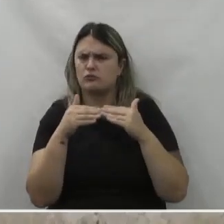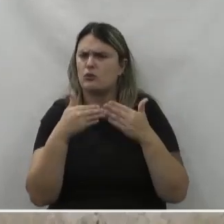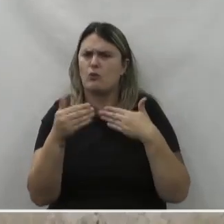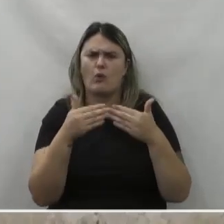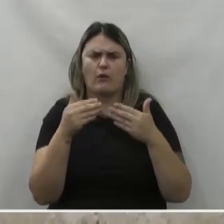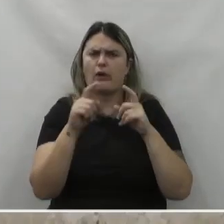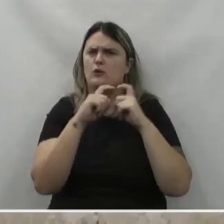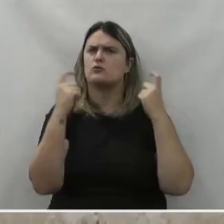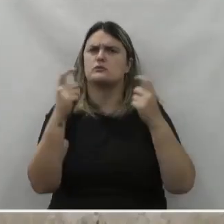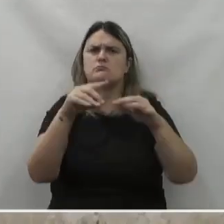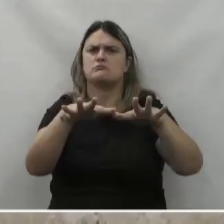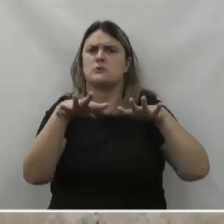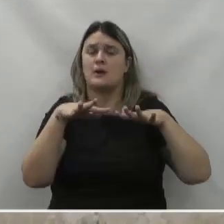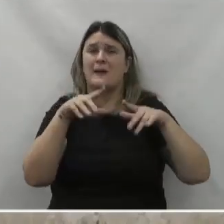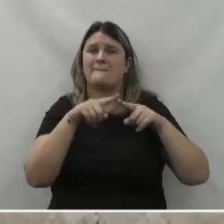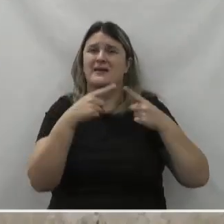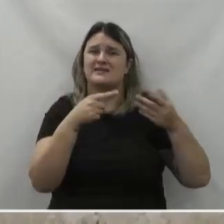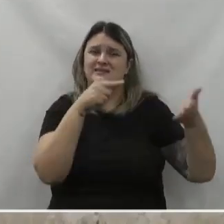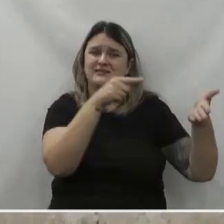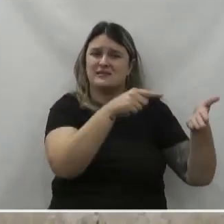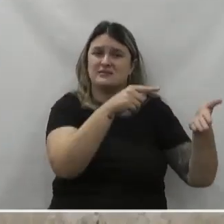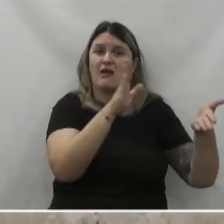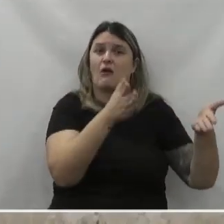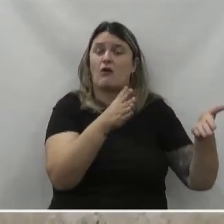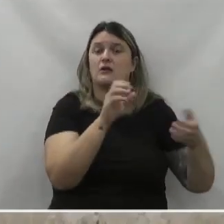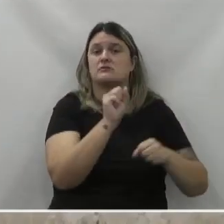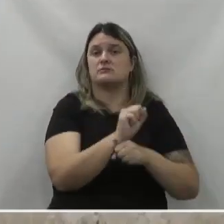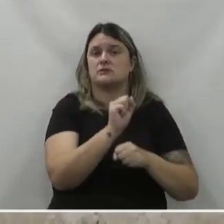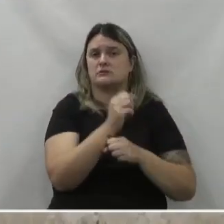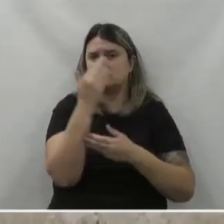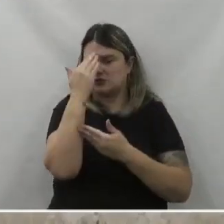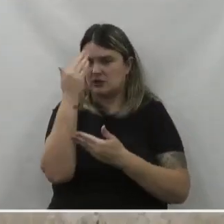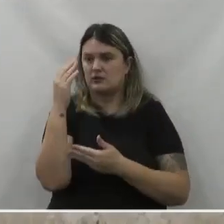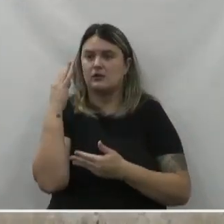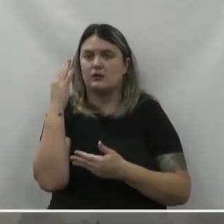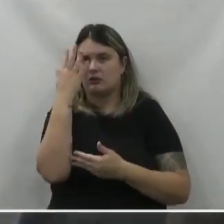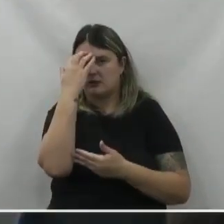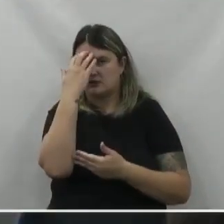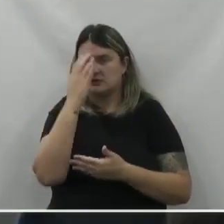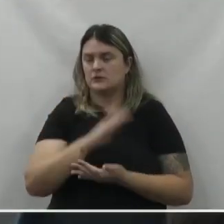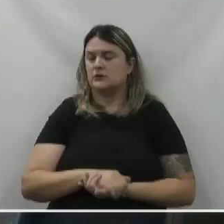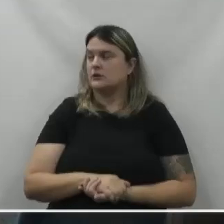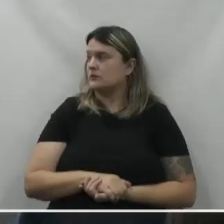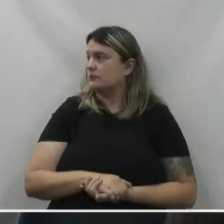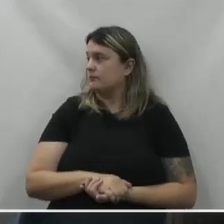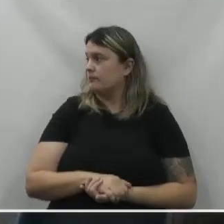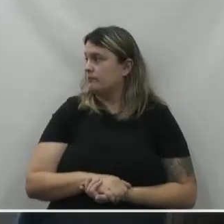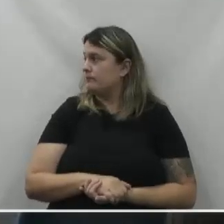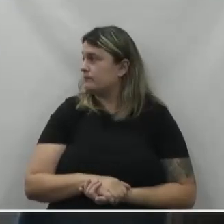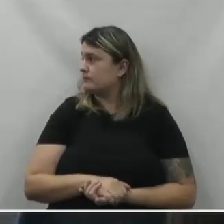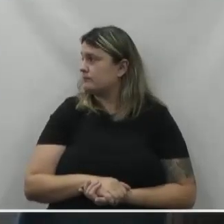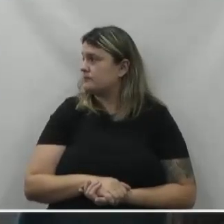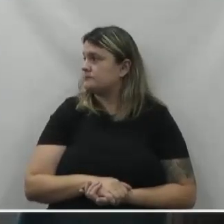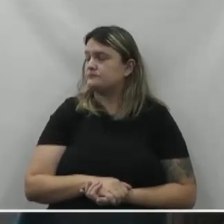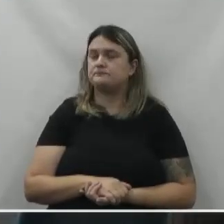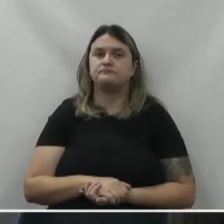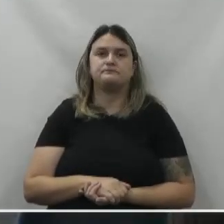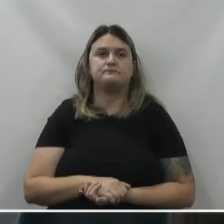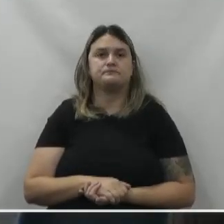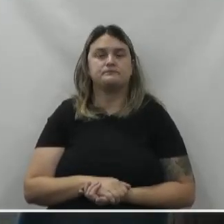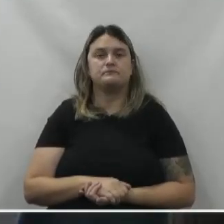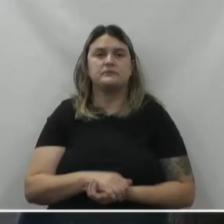audiência pública, mas nesse caso, sou contra. Obrigado, vereador. Concede uma parte ainda, vereador. Só